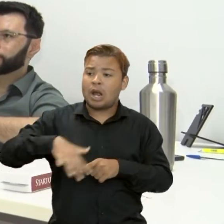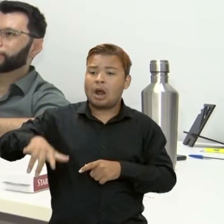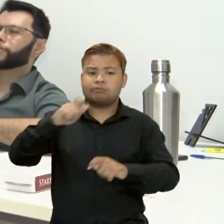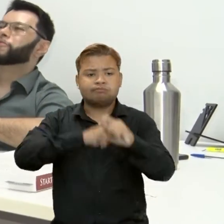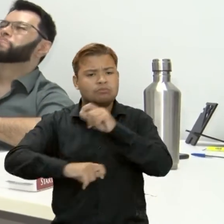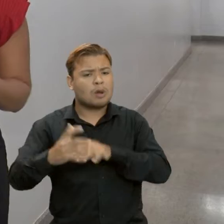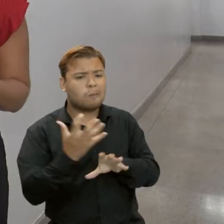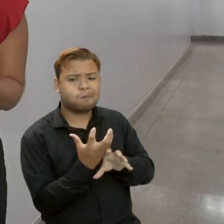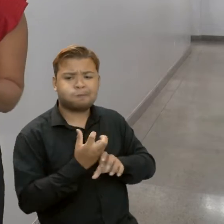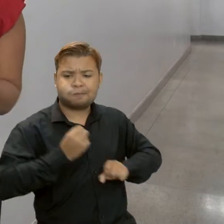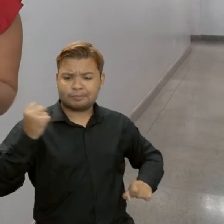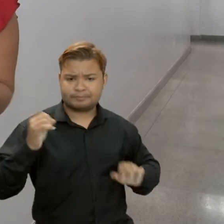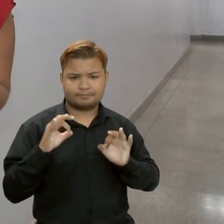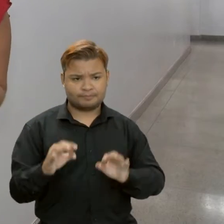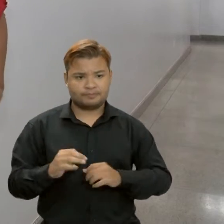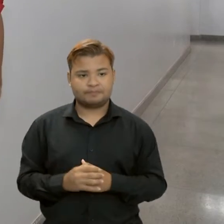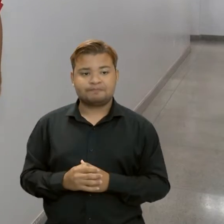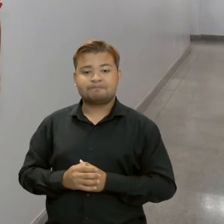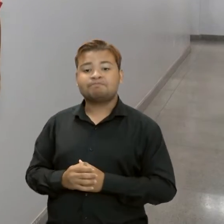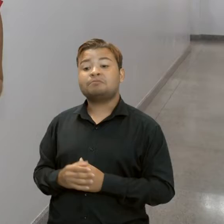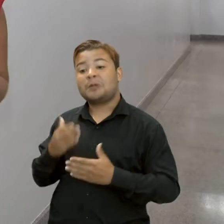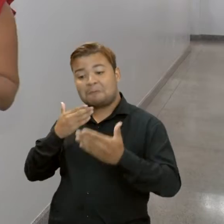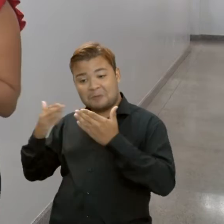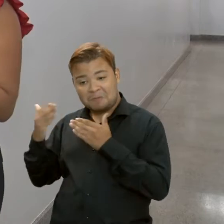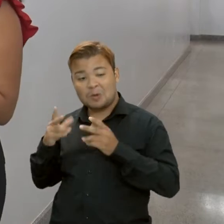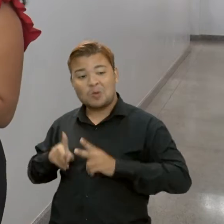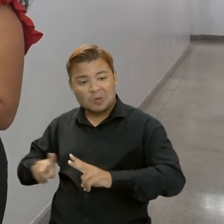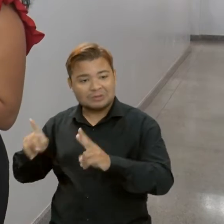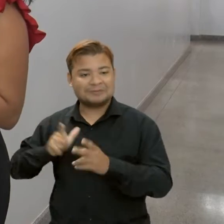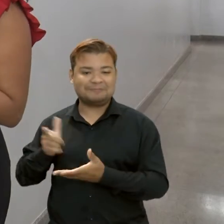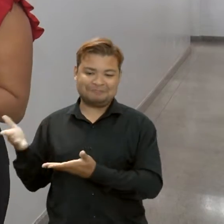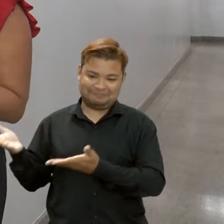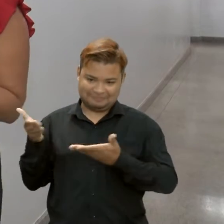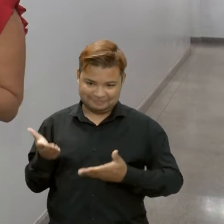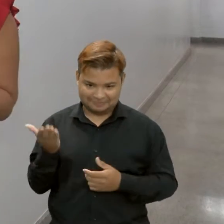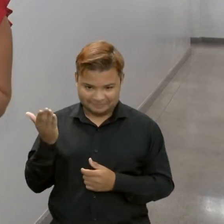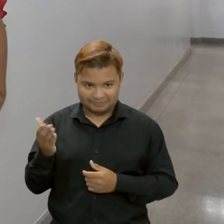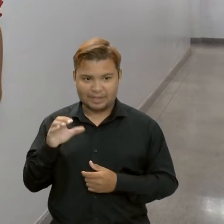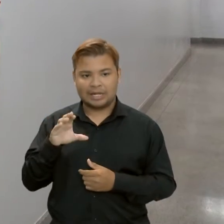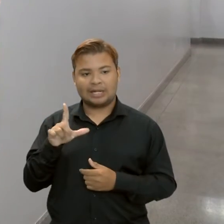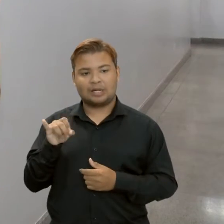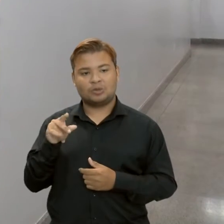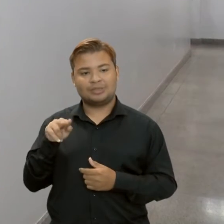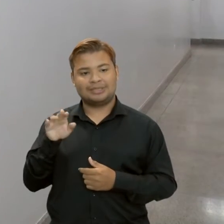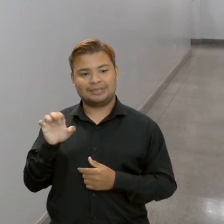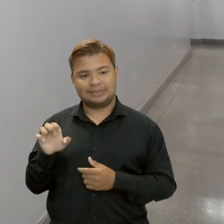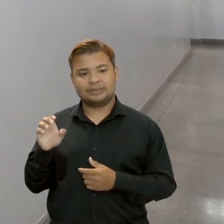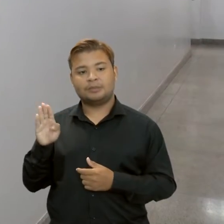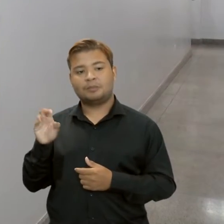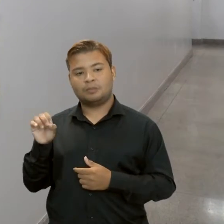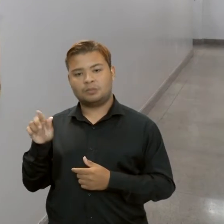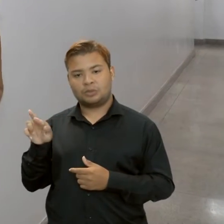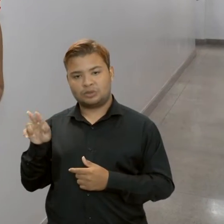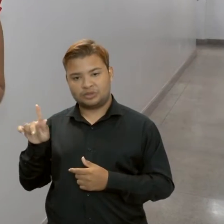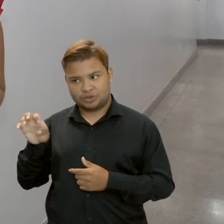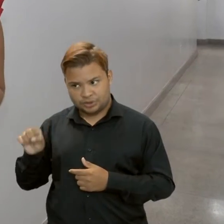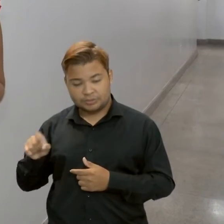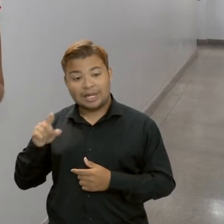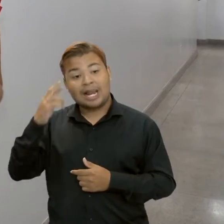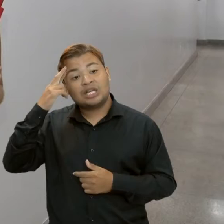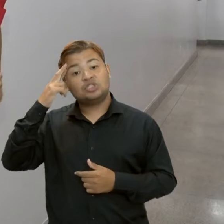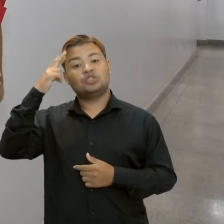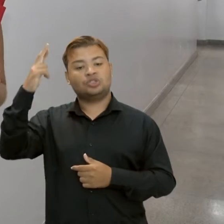market share. Para continuar a nossa conversa, nós recebemos aqui agora a Cleonice Borges, que é diretora do Centro